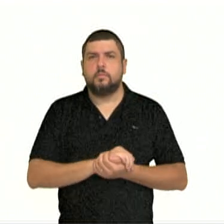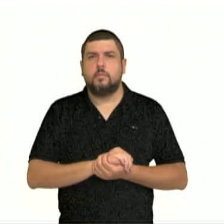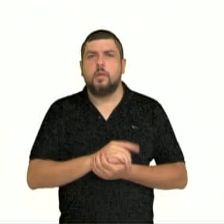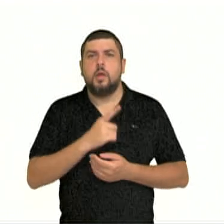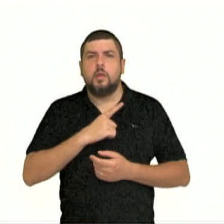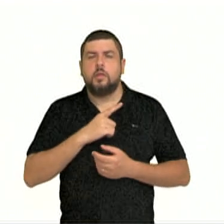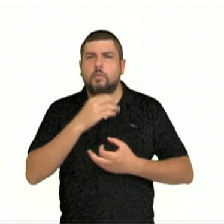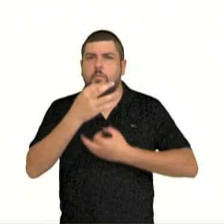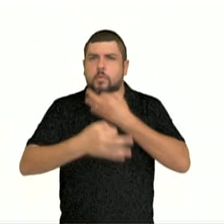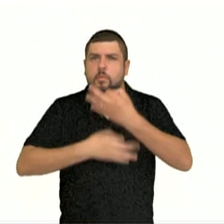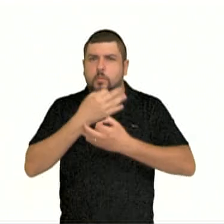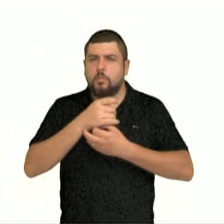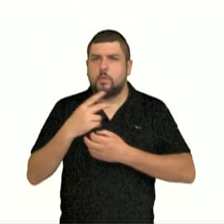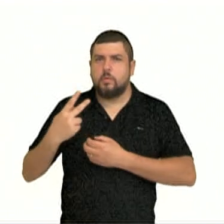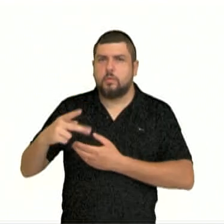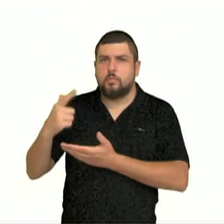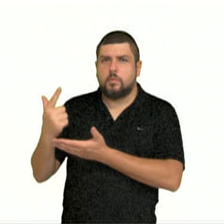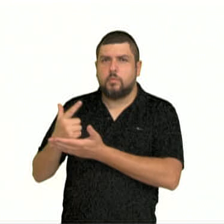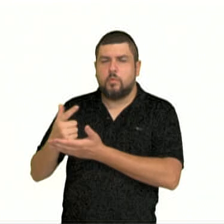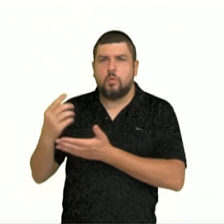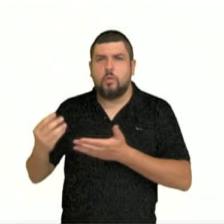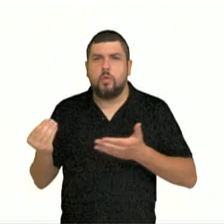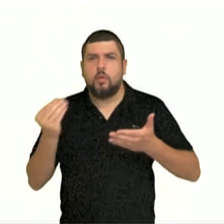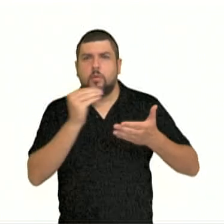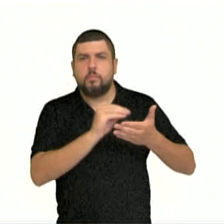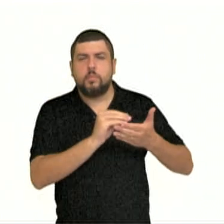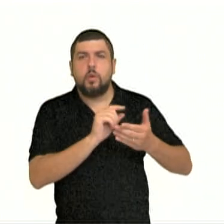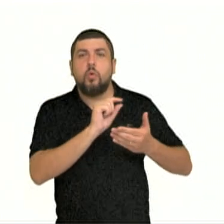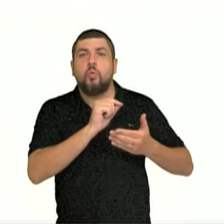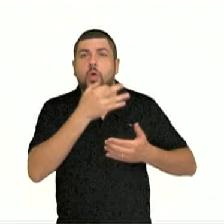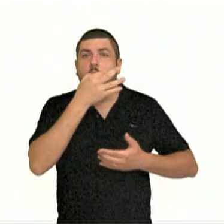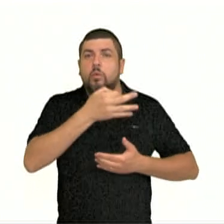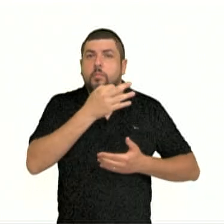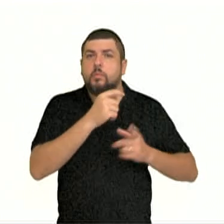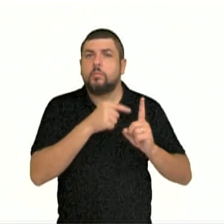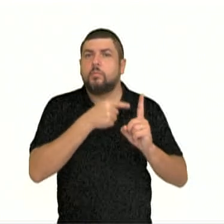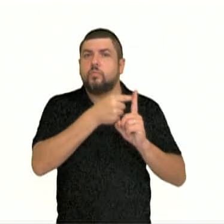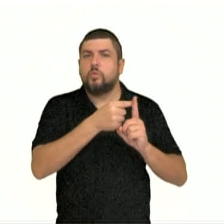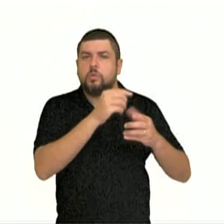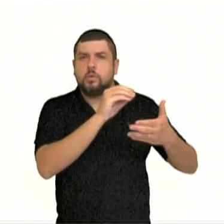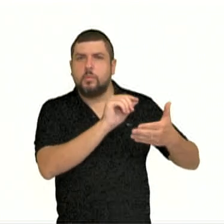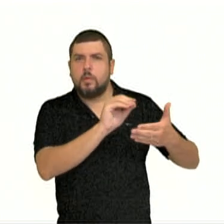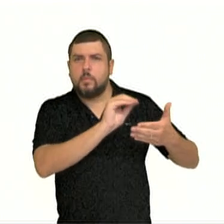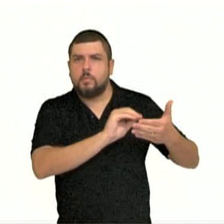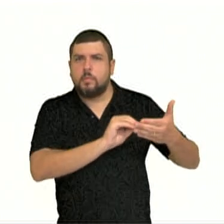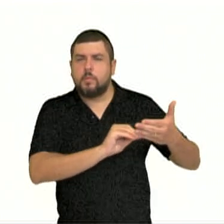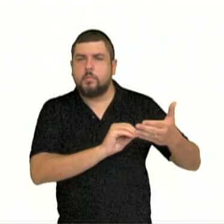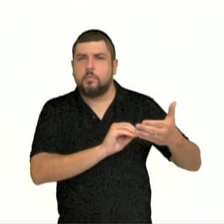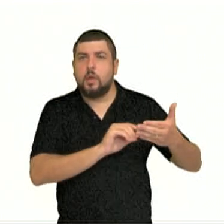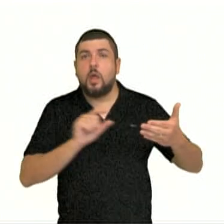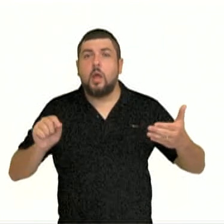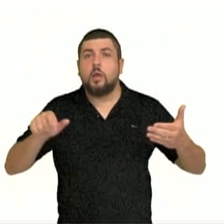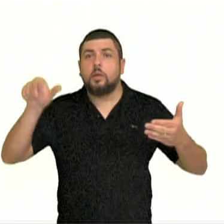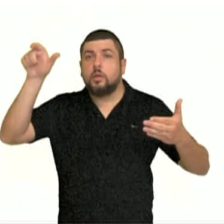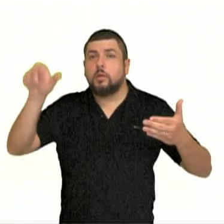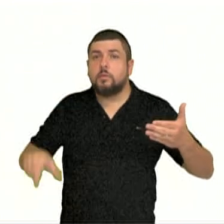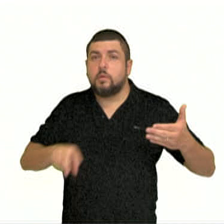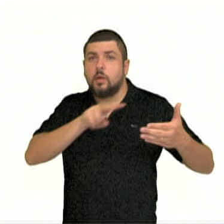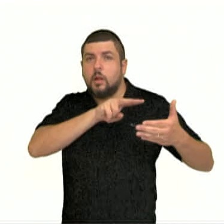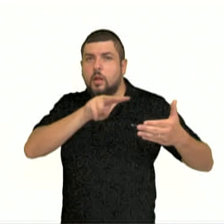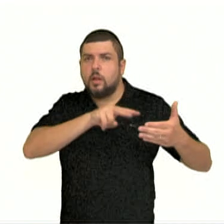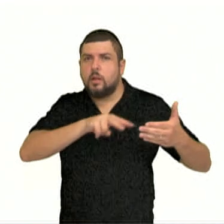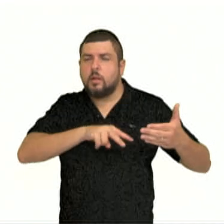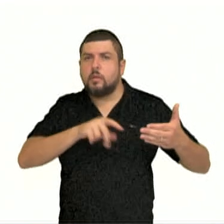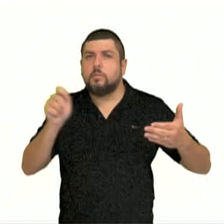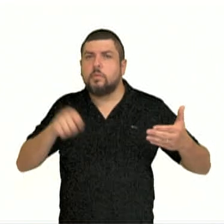sobre o conteúdo dele em si. Então, vai incentivar o leitor a ler o livro. Uma